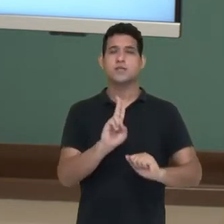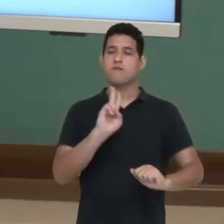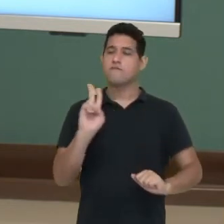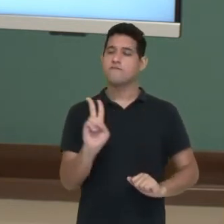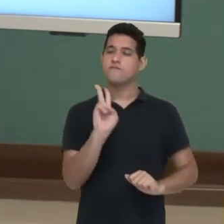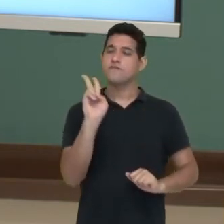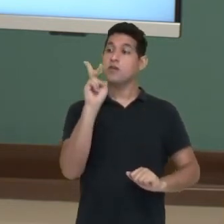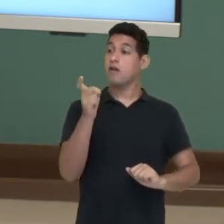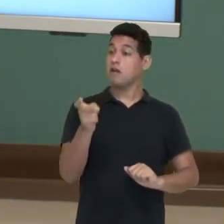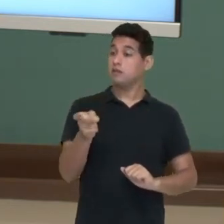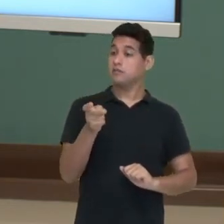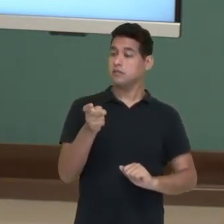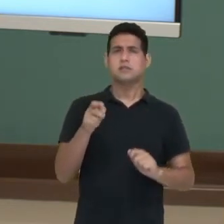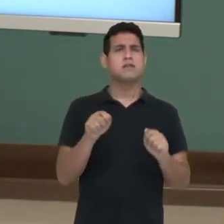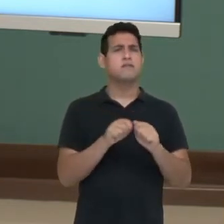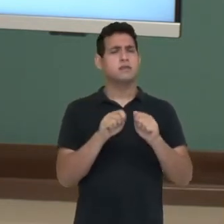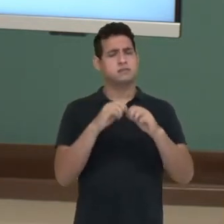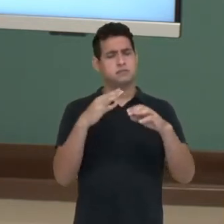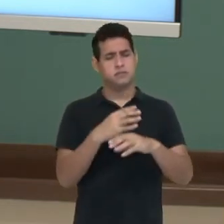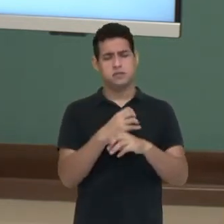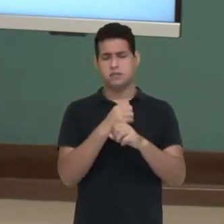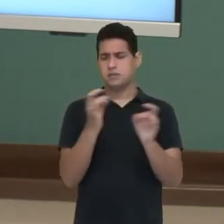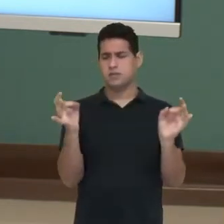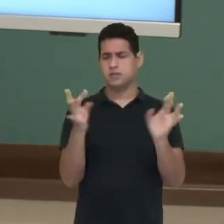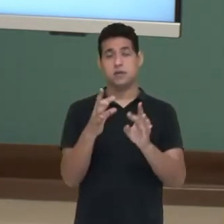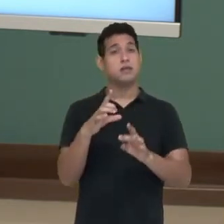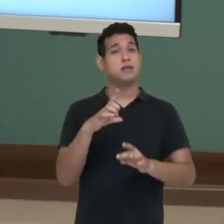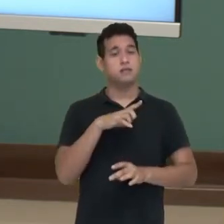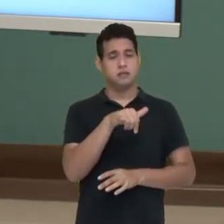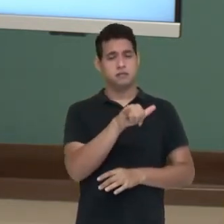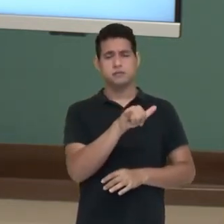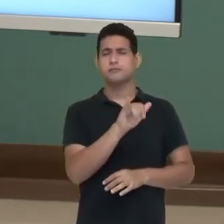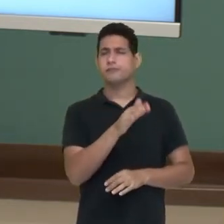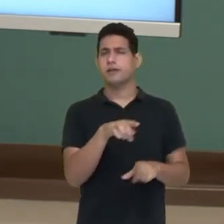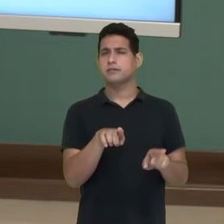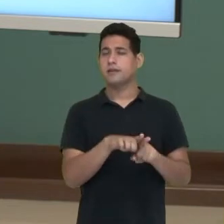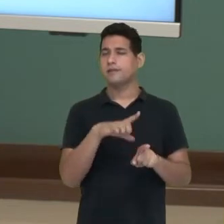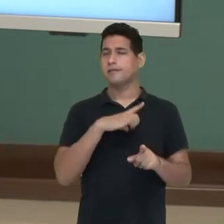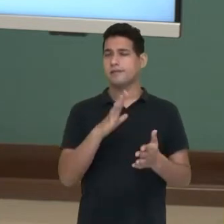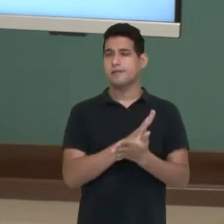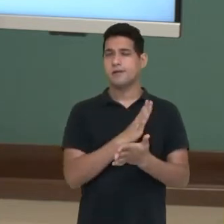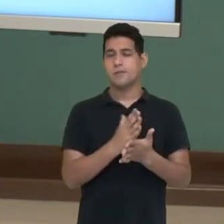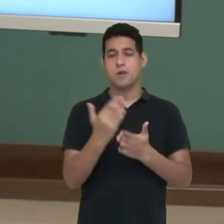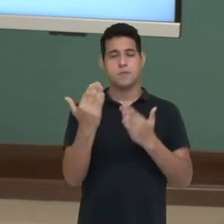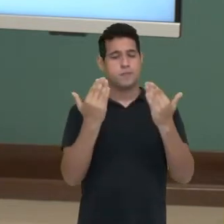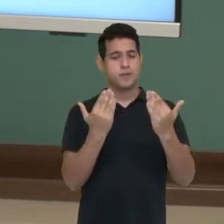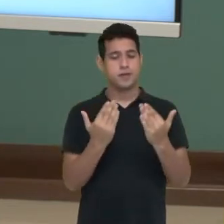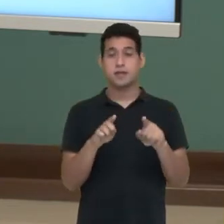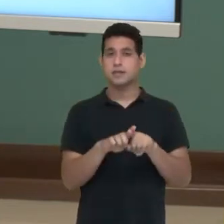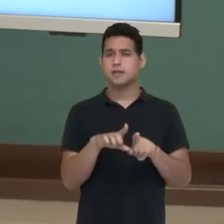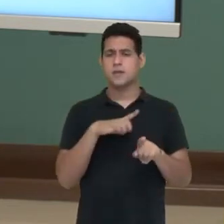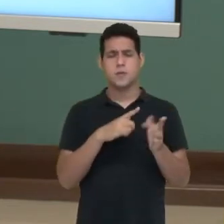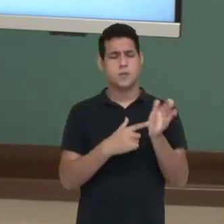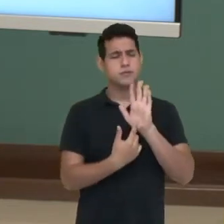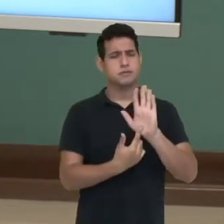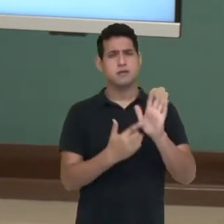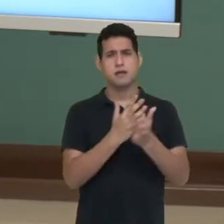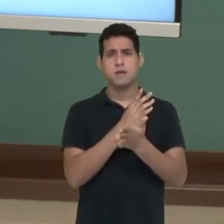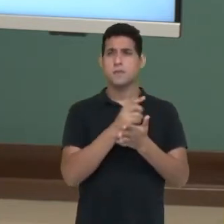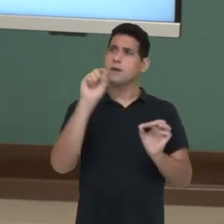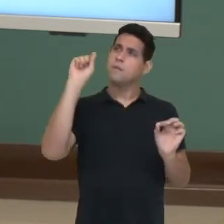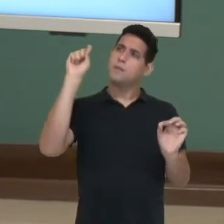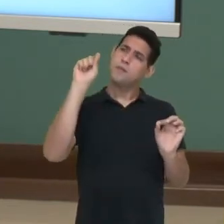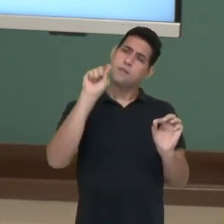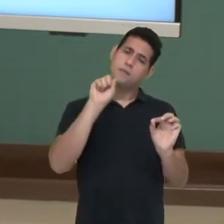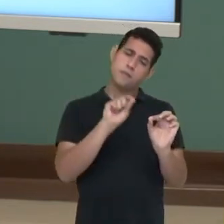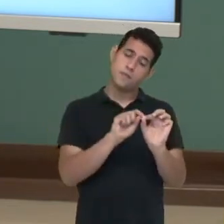valores a x, fazer a continha, tem o y e ter alguns pares ordenados e marcar esses pontos no